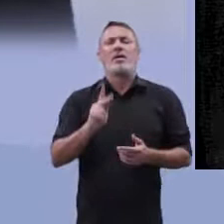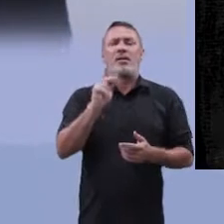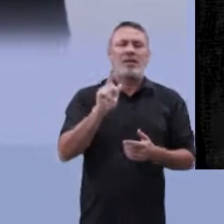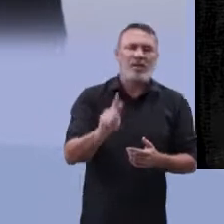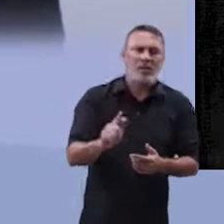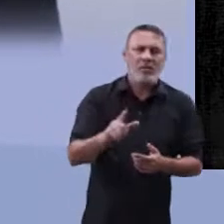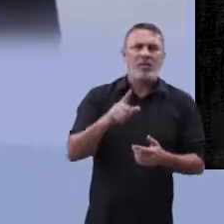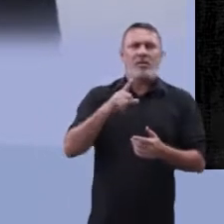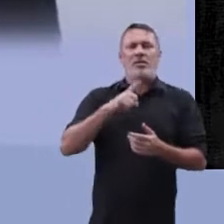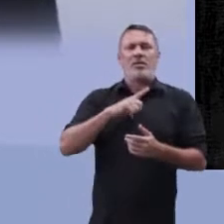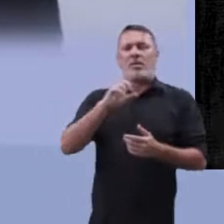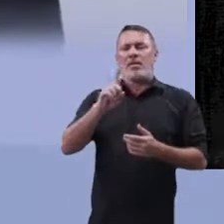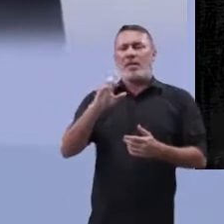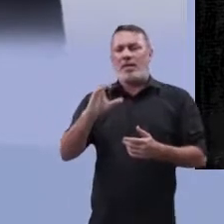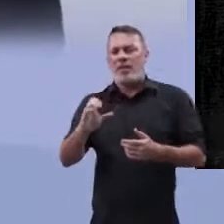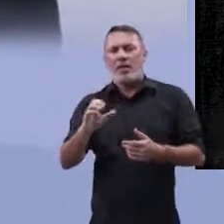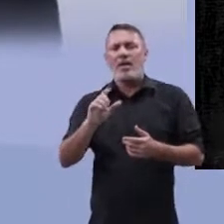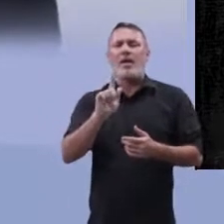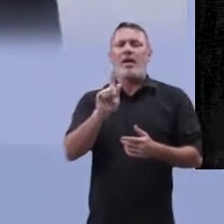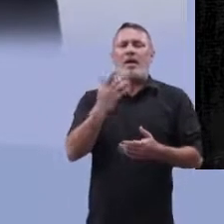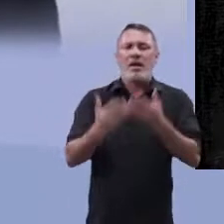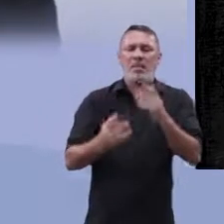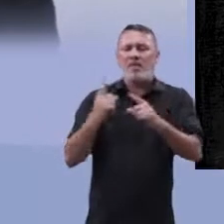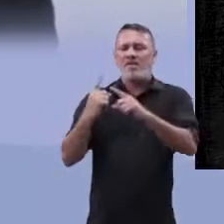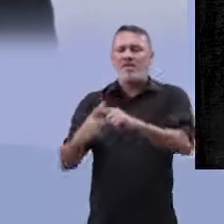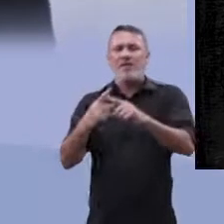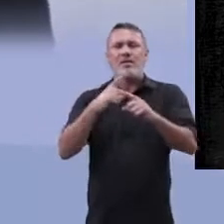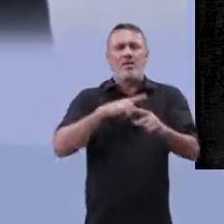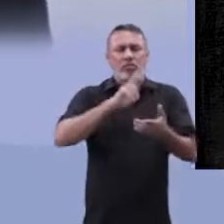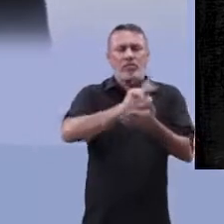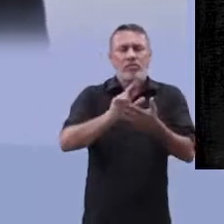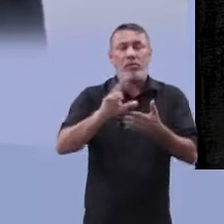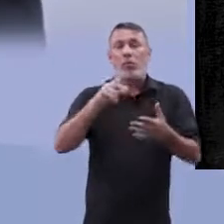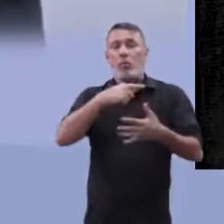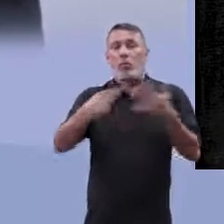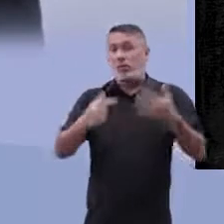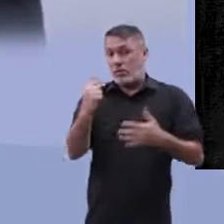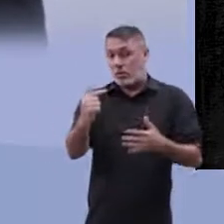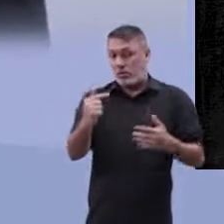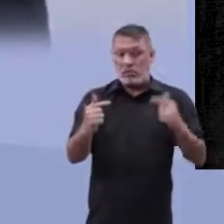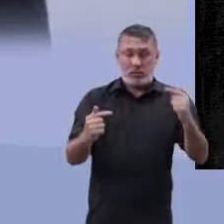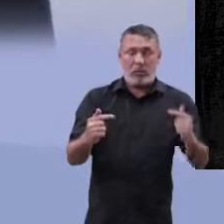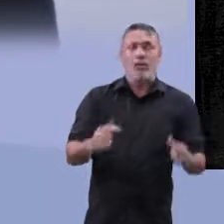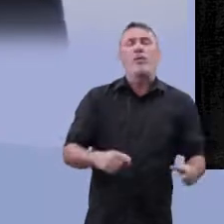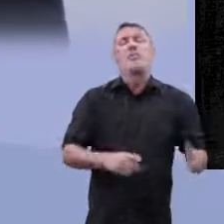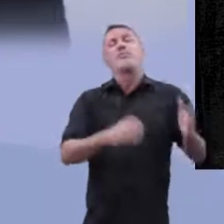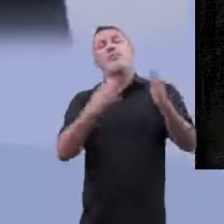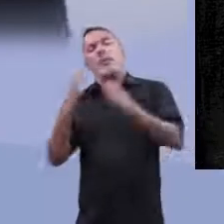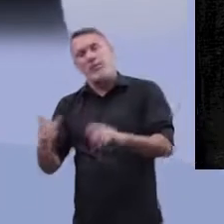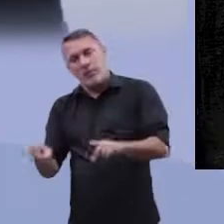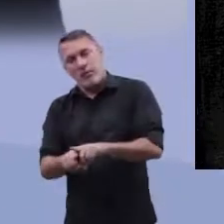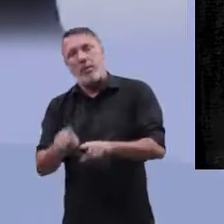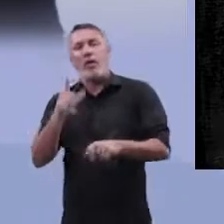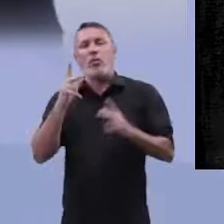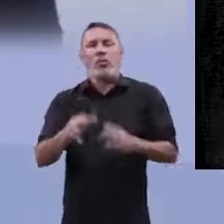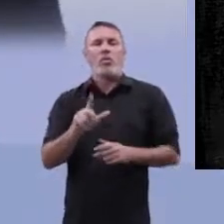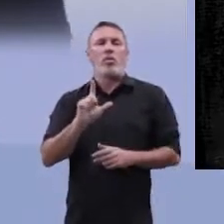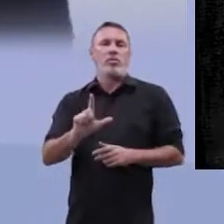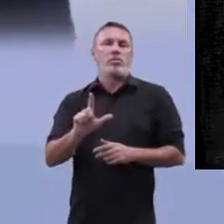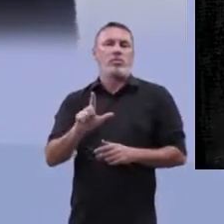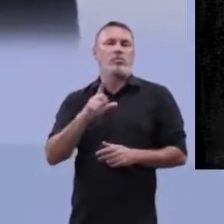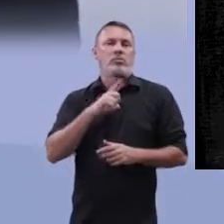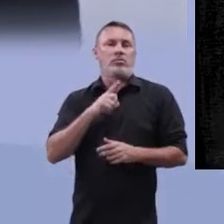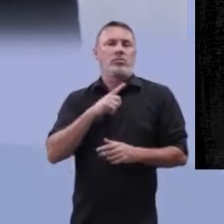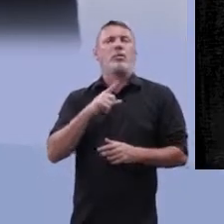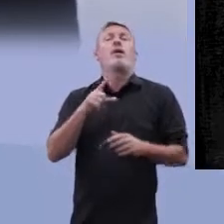certo? Quilograma, hectograma, decagrama, grama, decigrama, centigrama, miligrama. E é a mesma escala